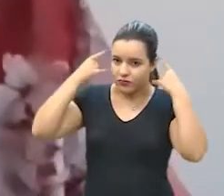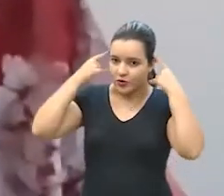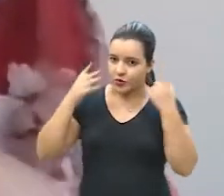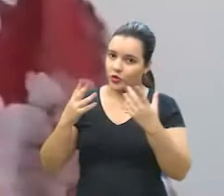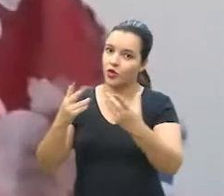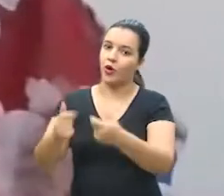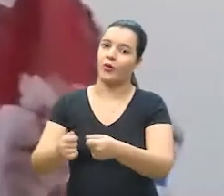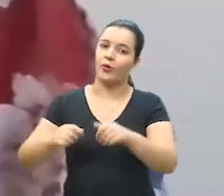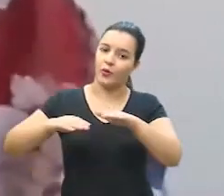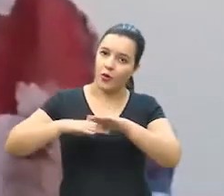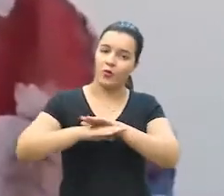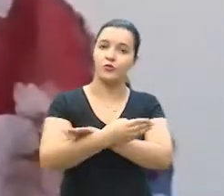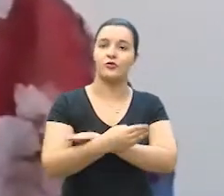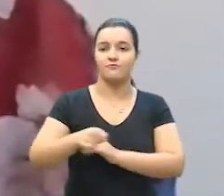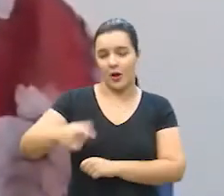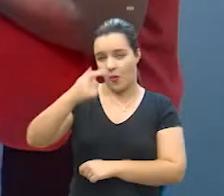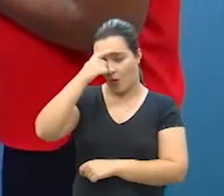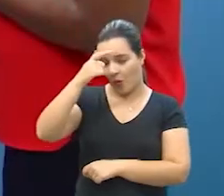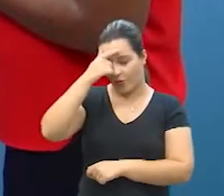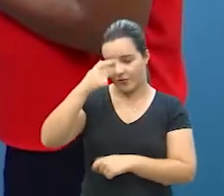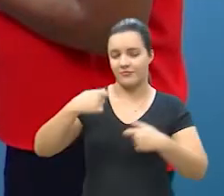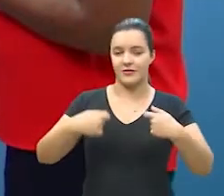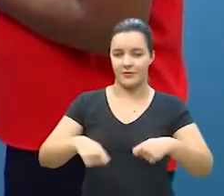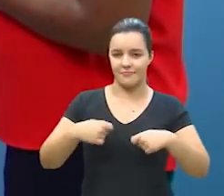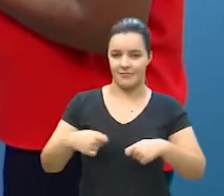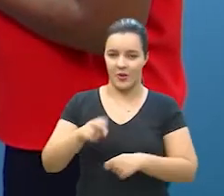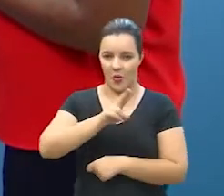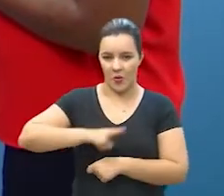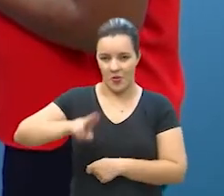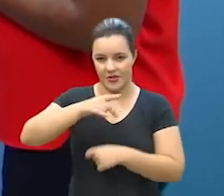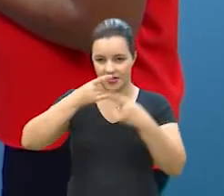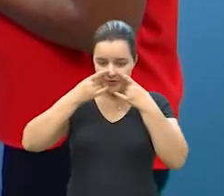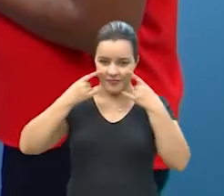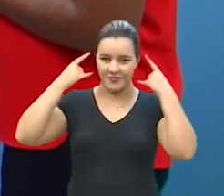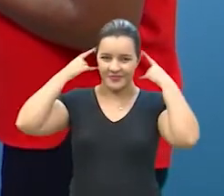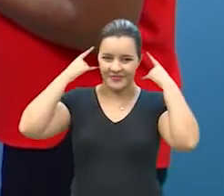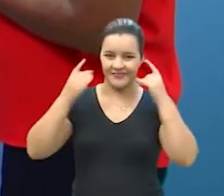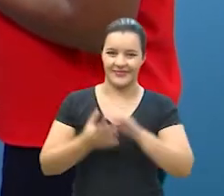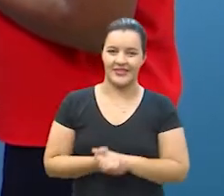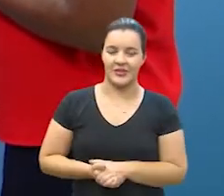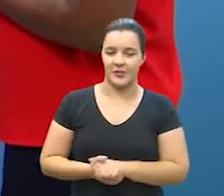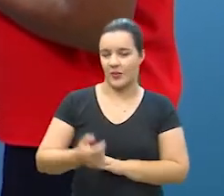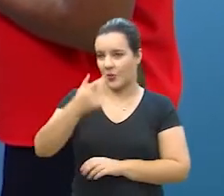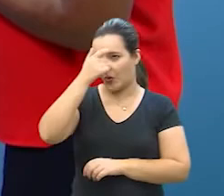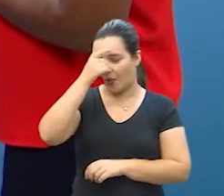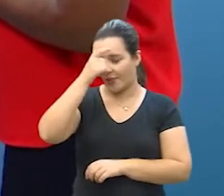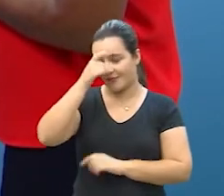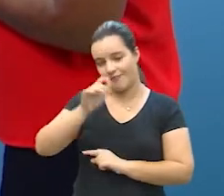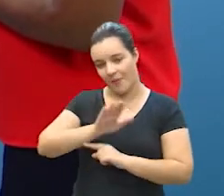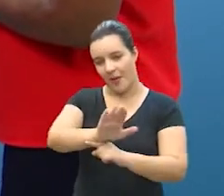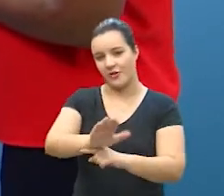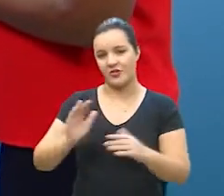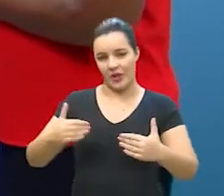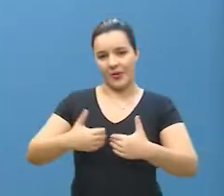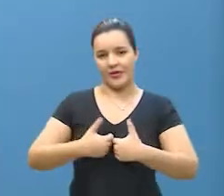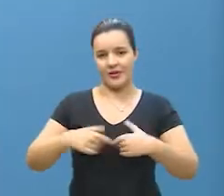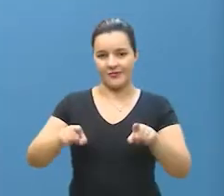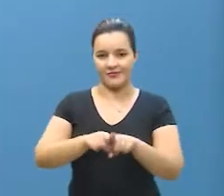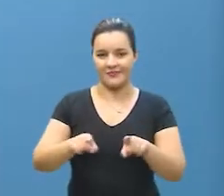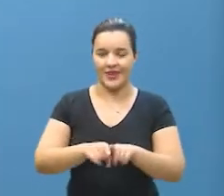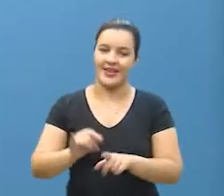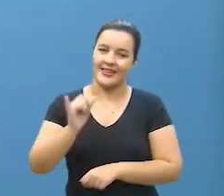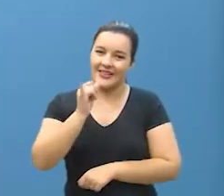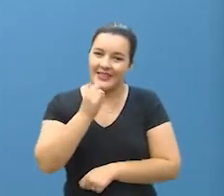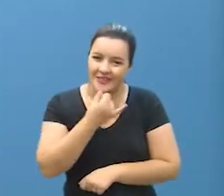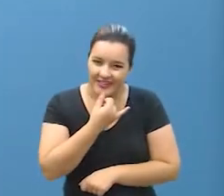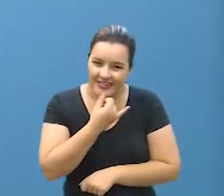estão muito conscientes da necessidade. Olha, que bom, trouxe essa consciência também para eles, que importante.